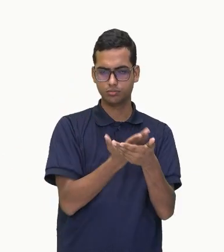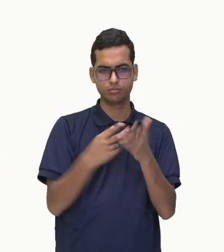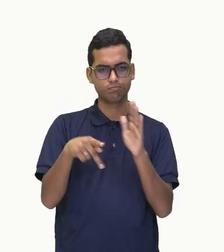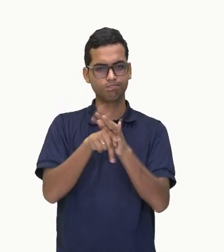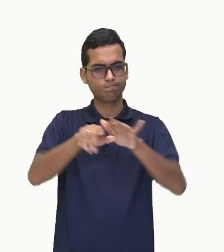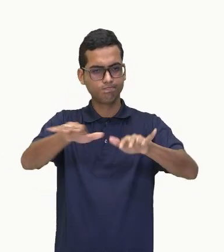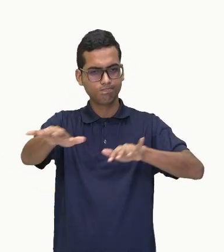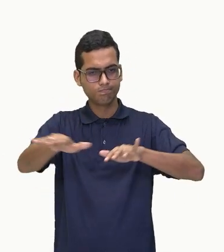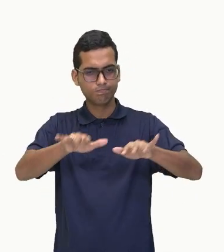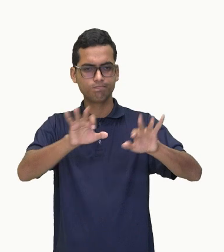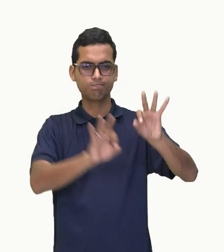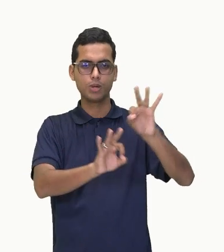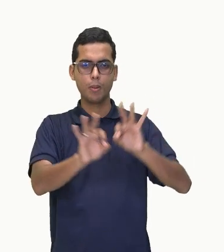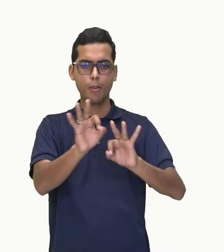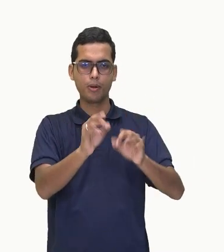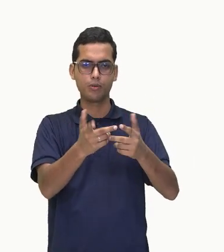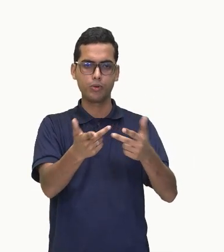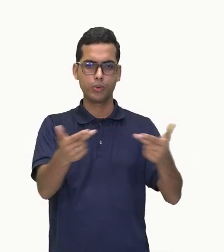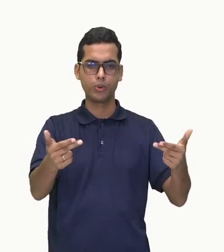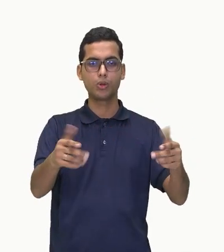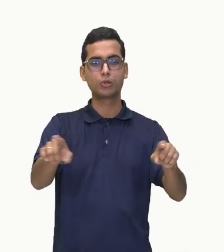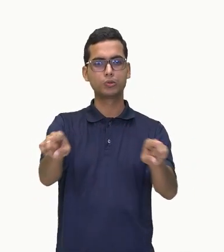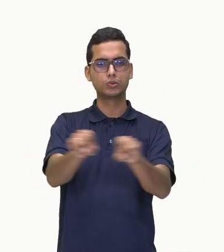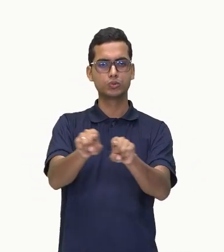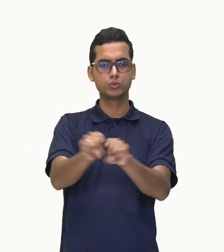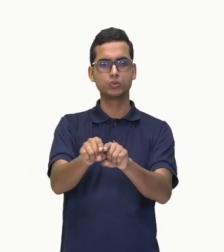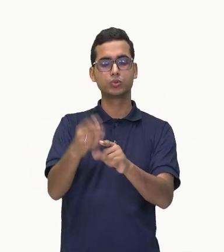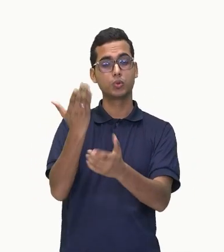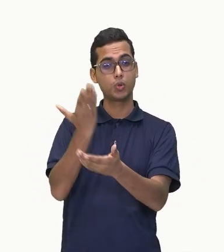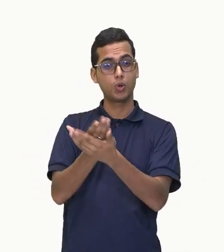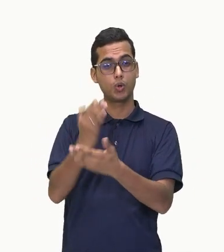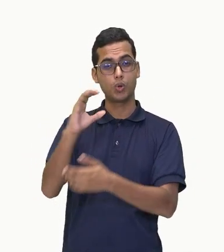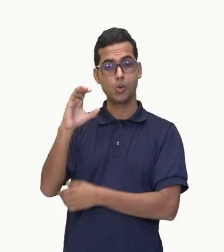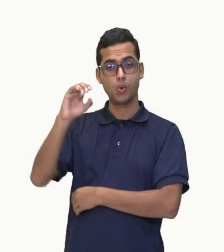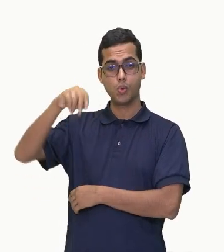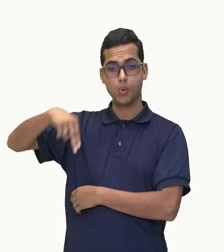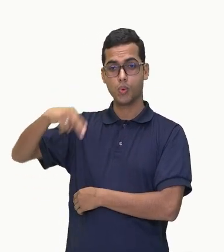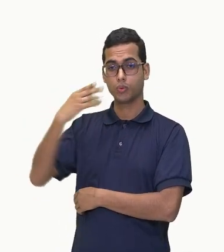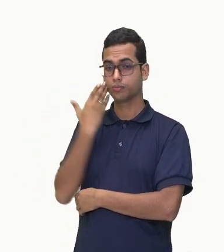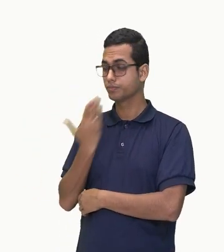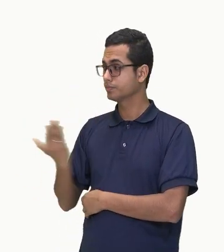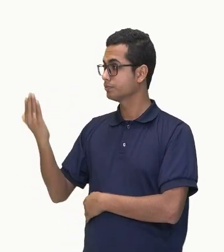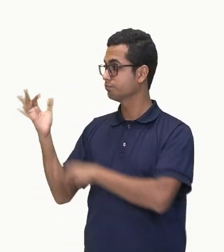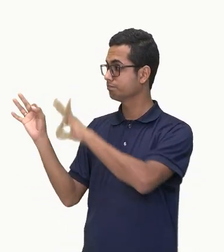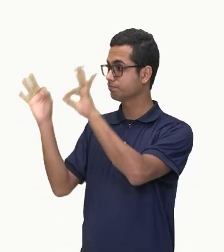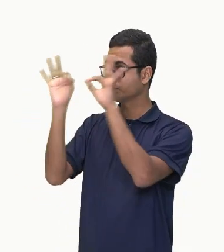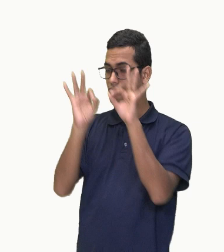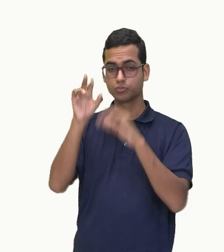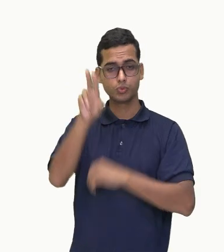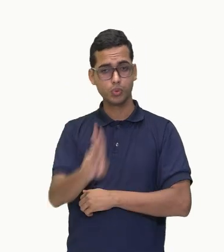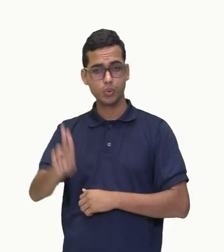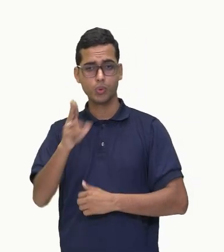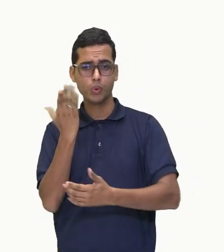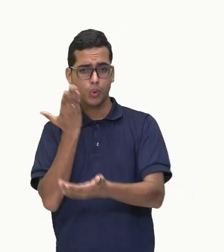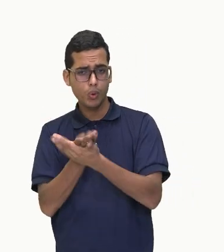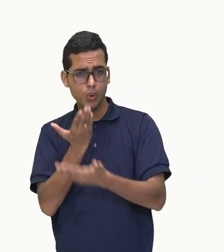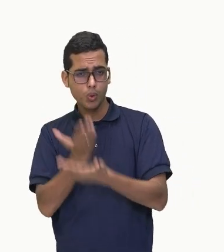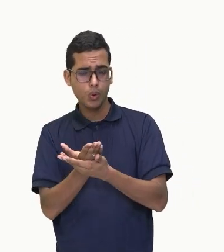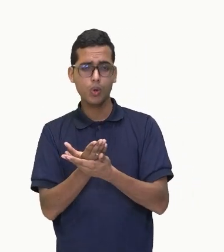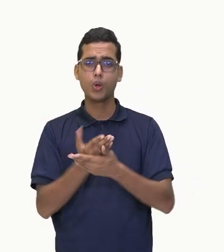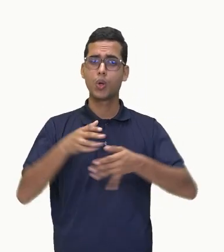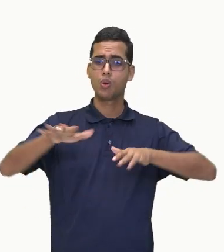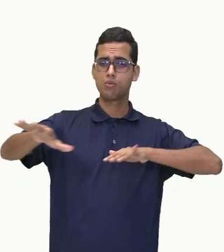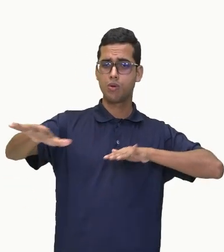dos corpos. Vejam que na cinemática, como eu falei, na cinemática eu vou estudar o movimento